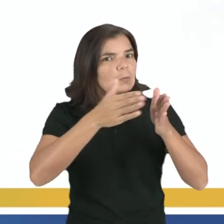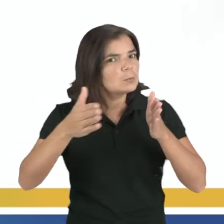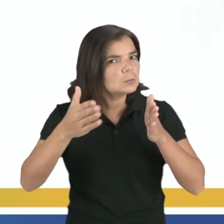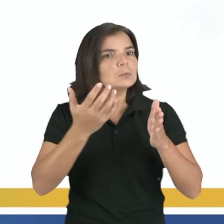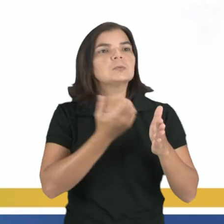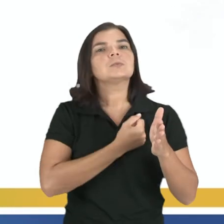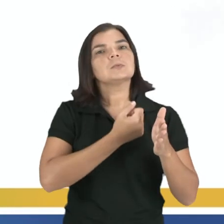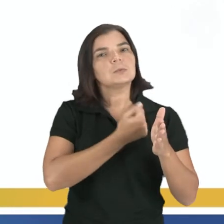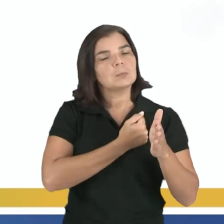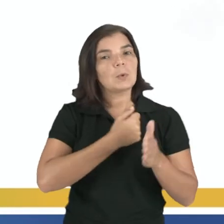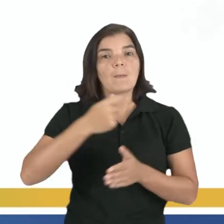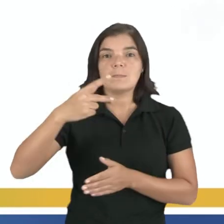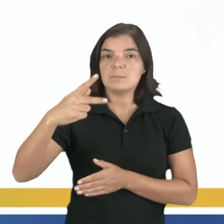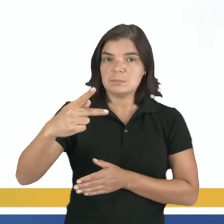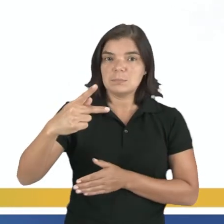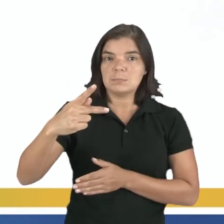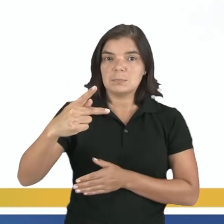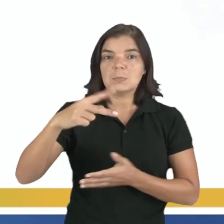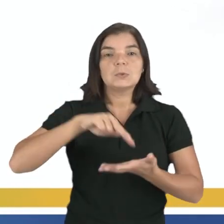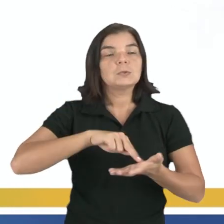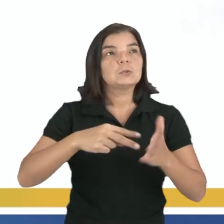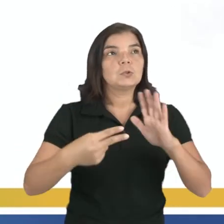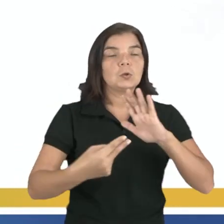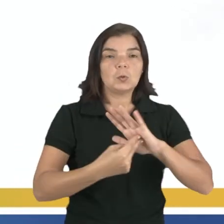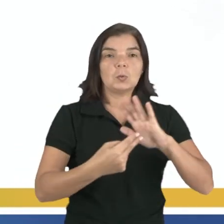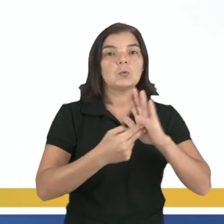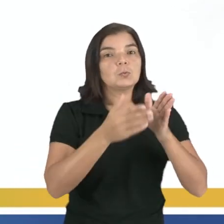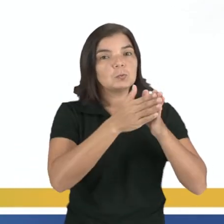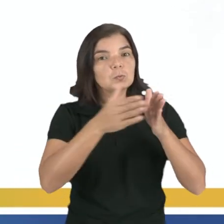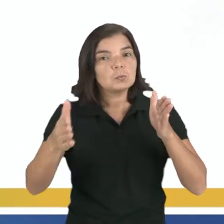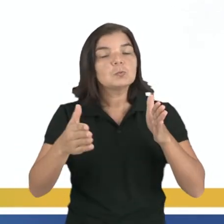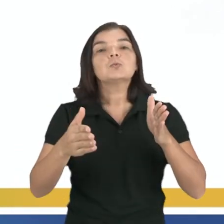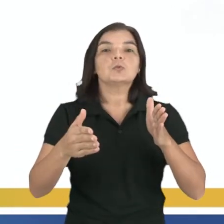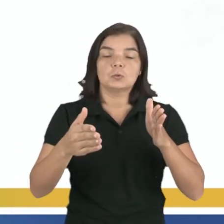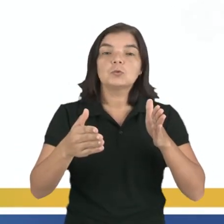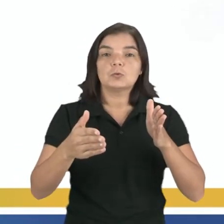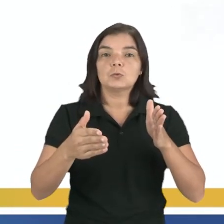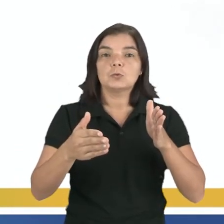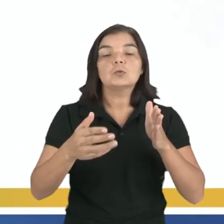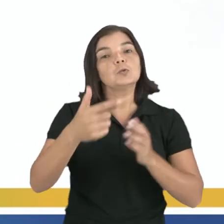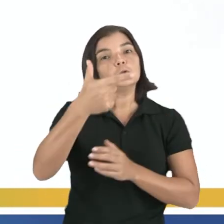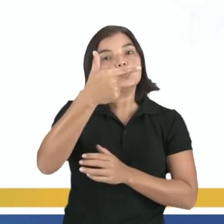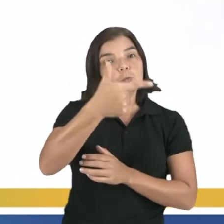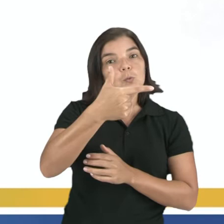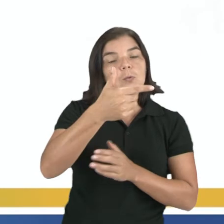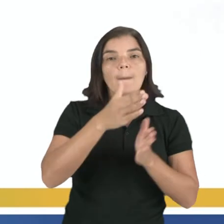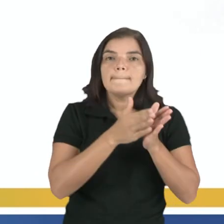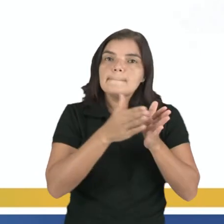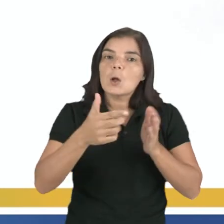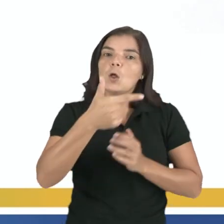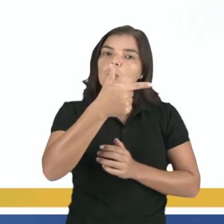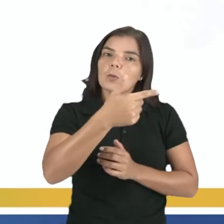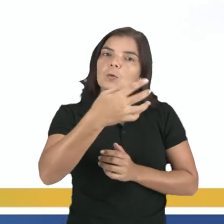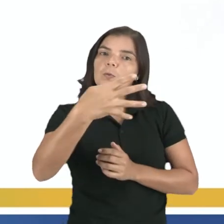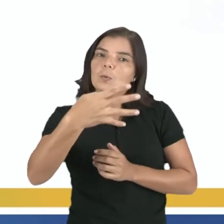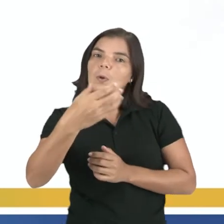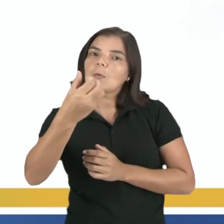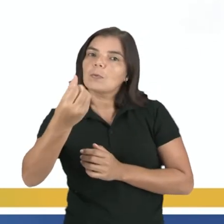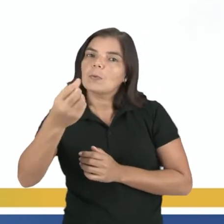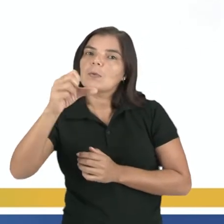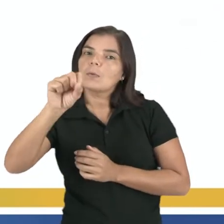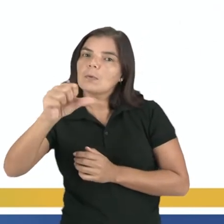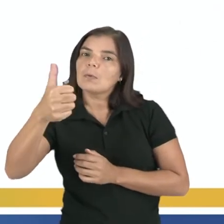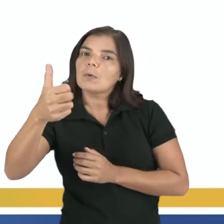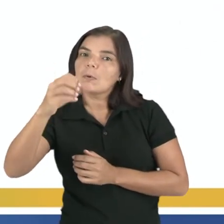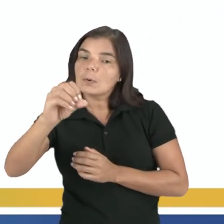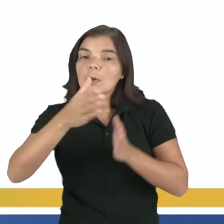números pares, ou seja, a sequência dos números múltiplos de 2, a partir do 2, ó, 2, 4, 6, 8,